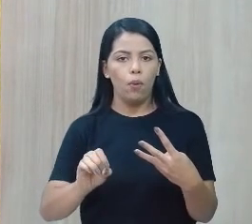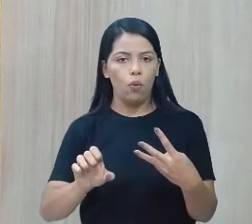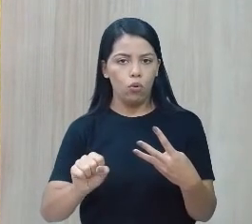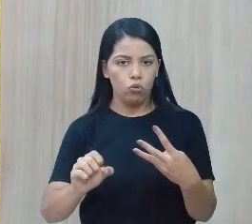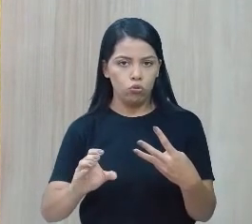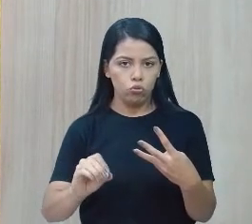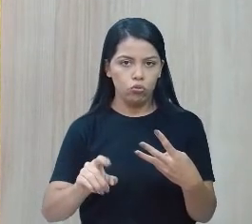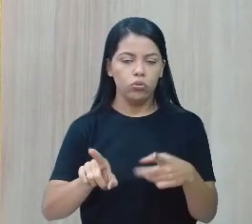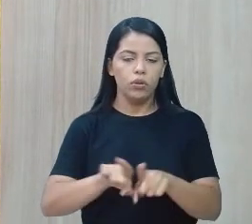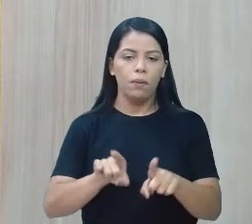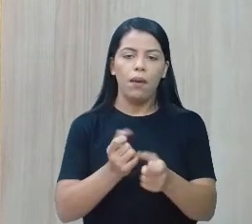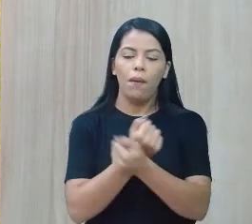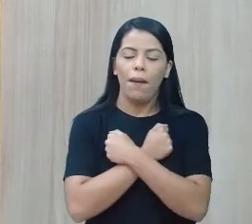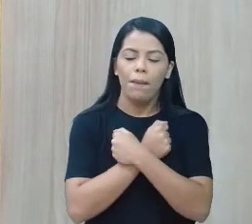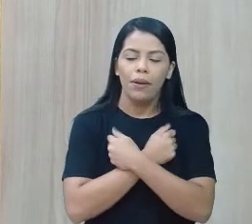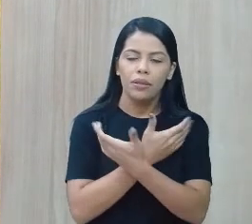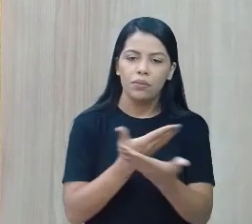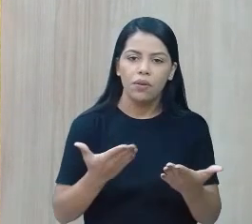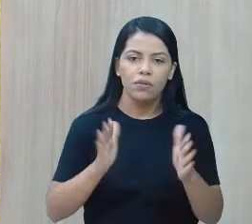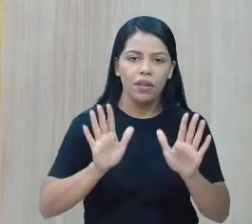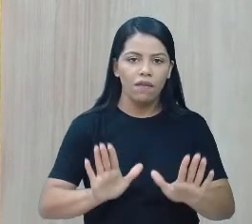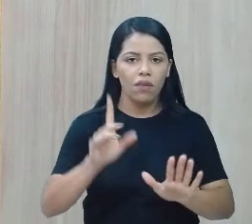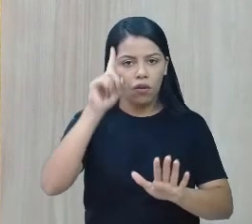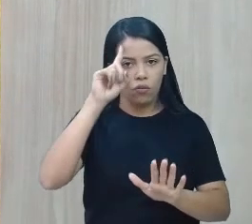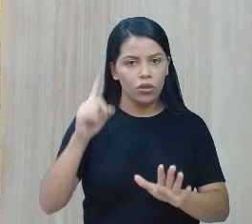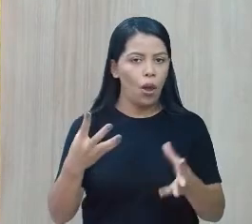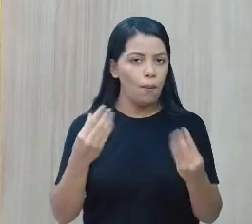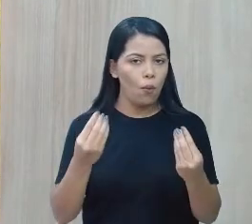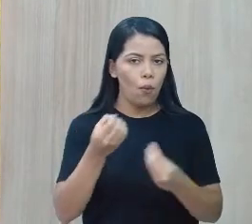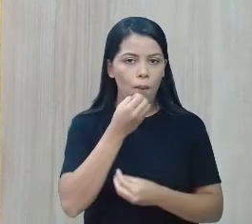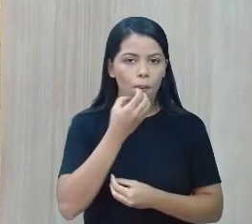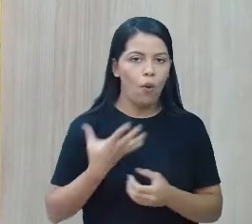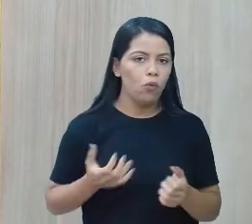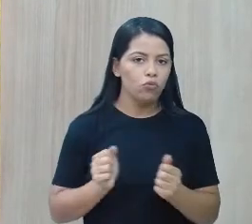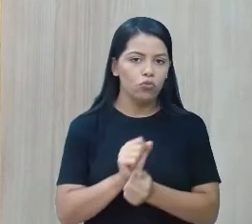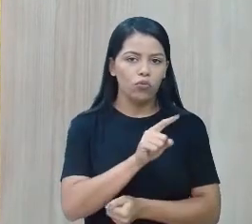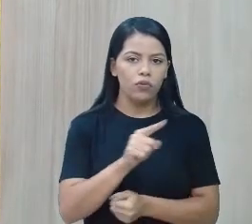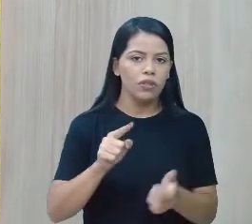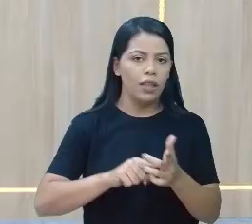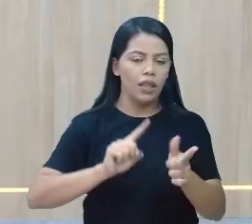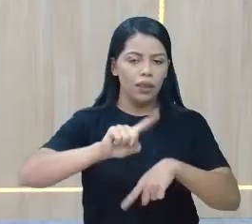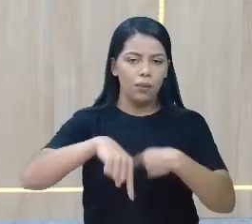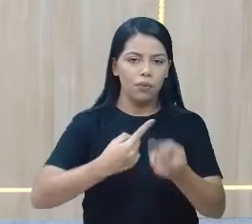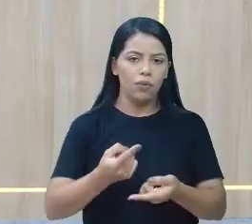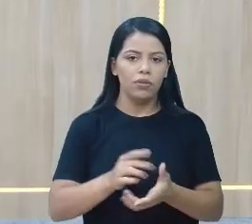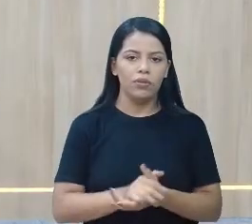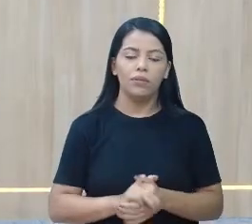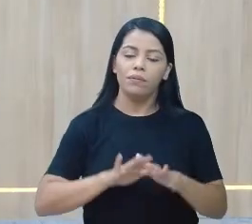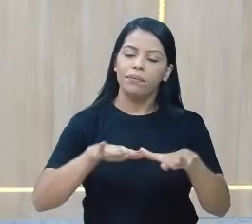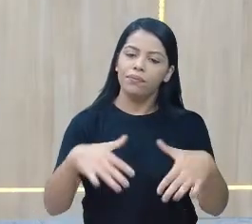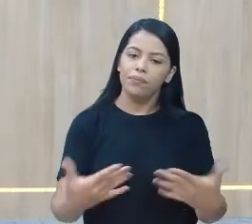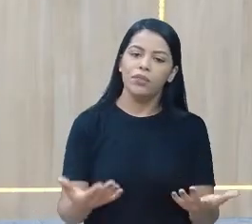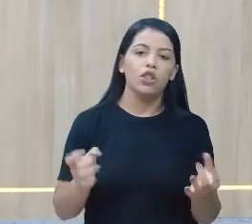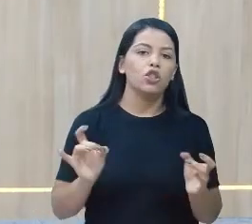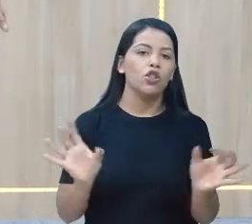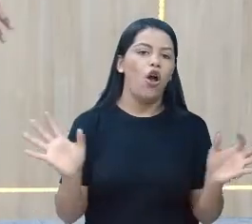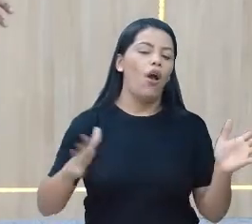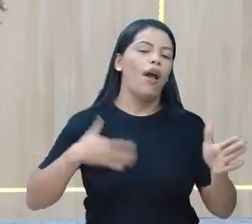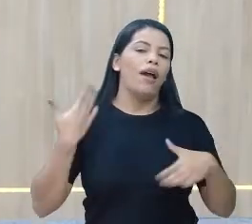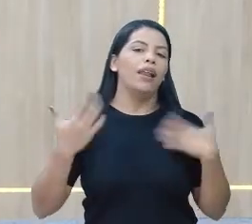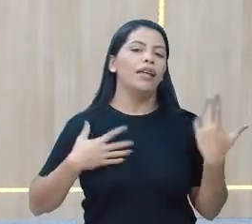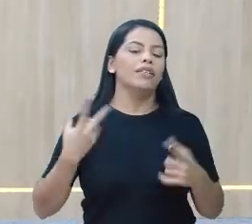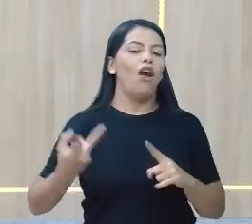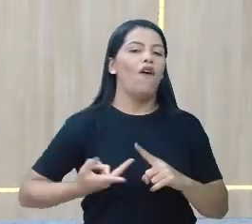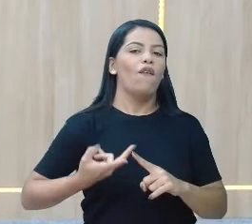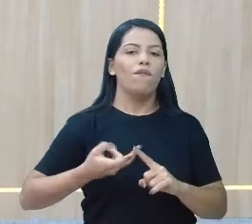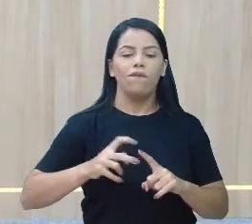Então, um grande abraço para vocês, fiquem com Deus. Foi massa estar com vocês, até outra hora, galera. Gente, só alegria, só vitória.